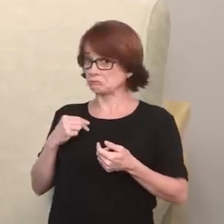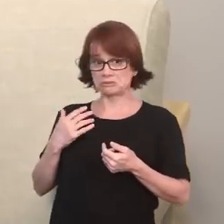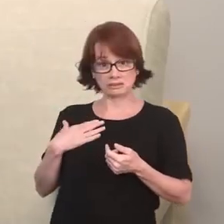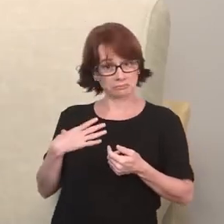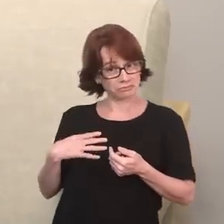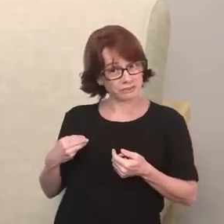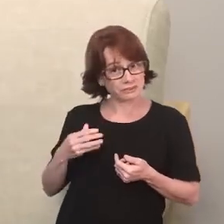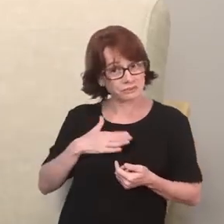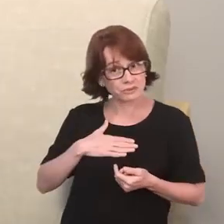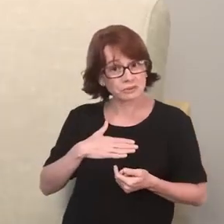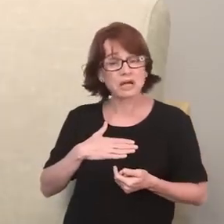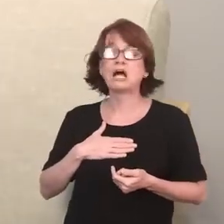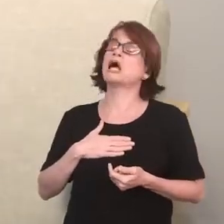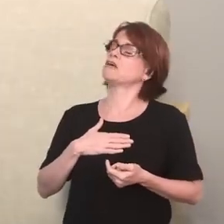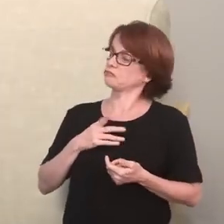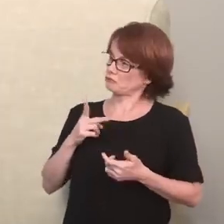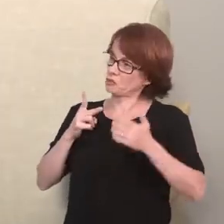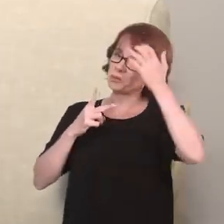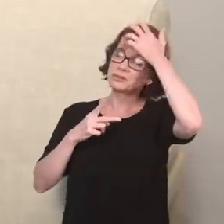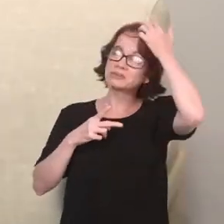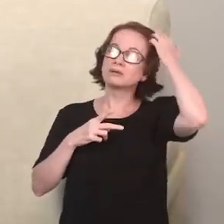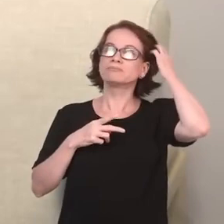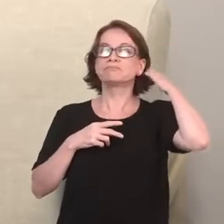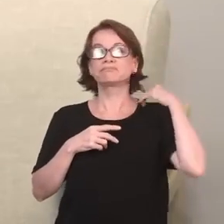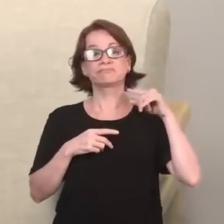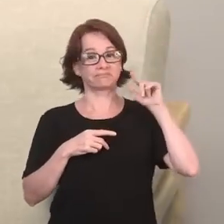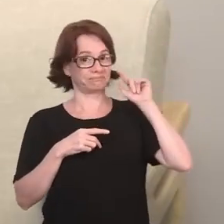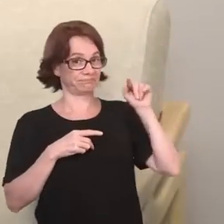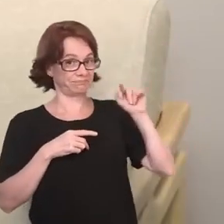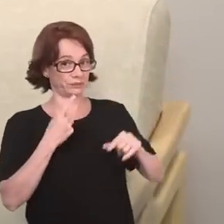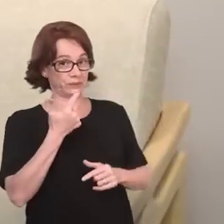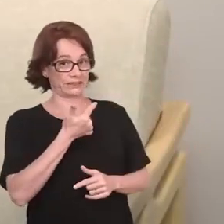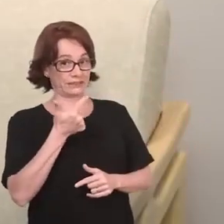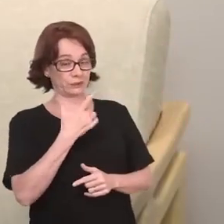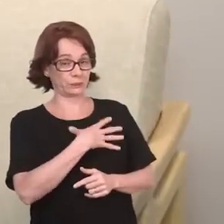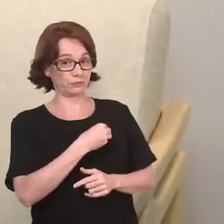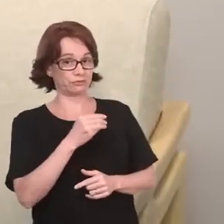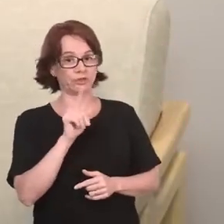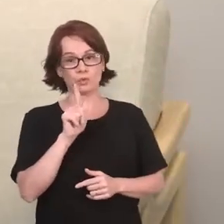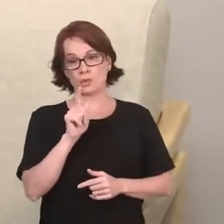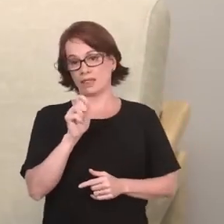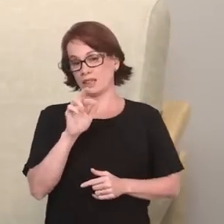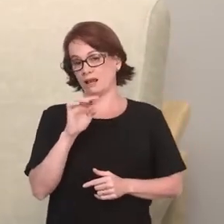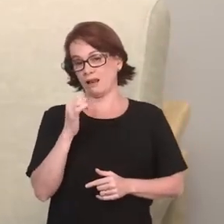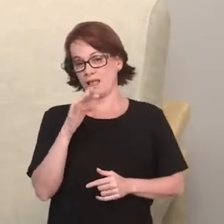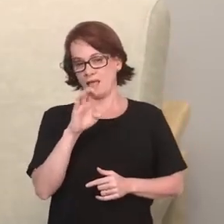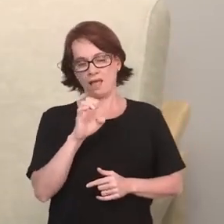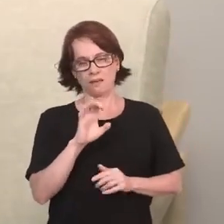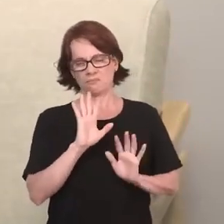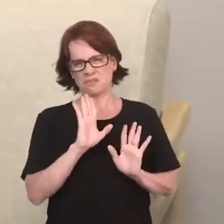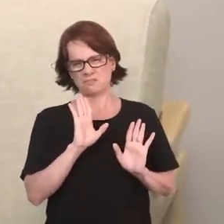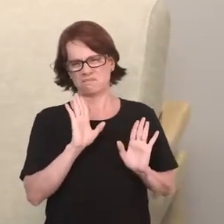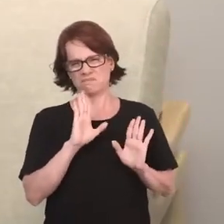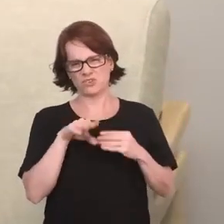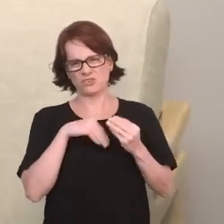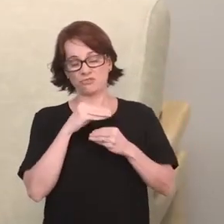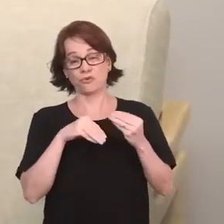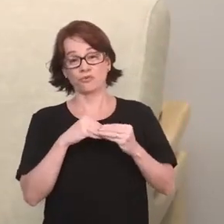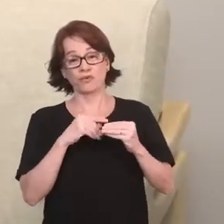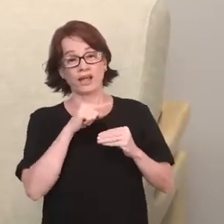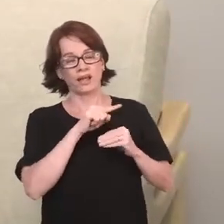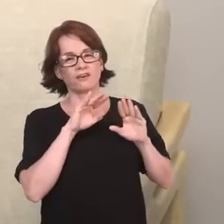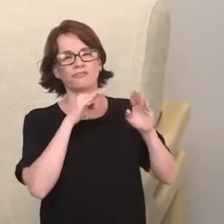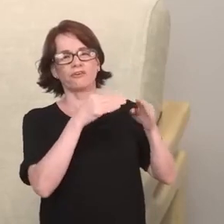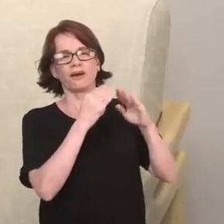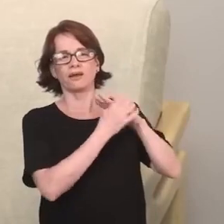nossa, meu filho tá gostando, então mais um motivo para continuar, né? O Guilherme já não se envolvia tanto, assim, né? Mais focado